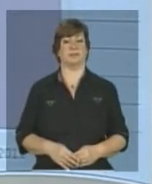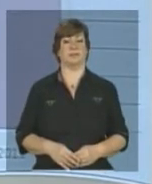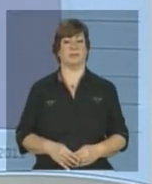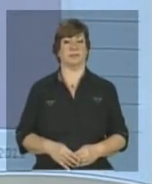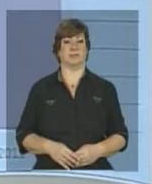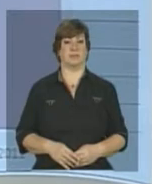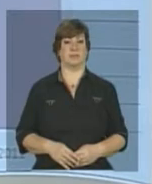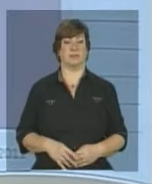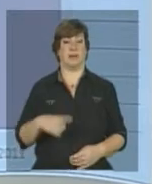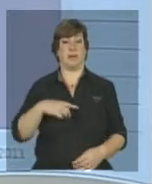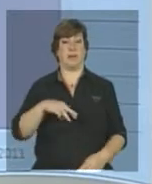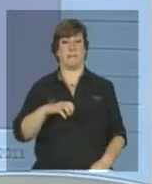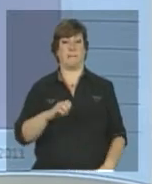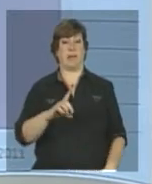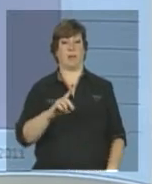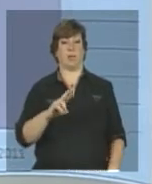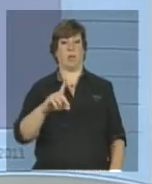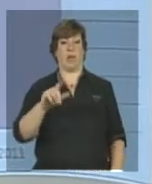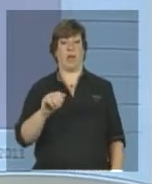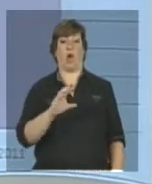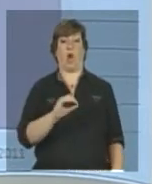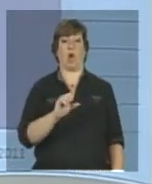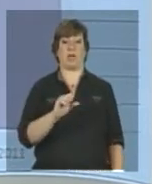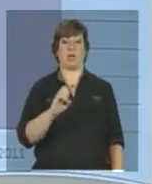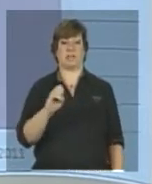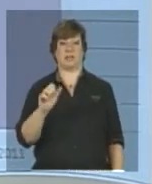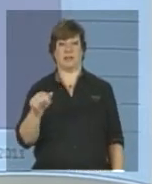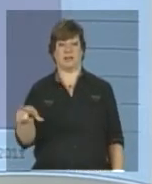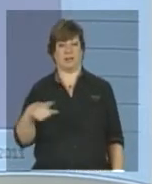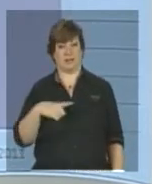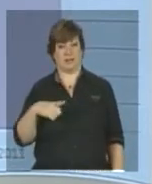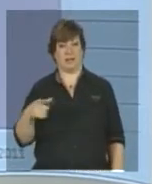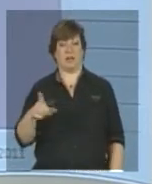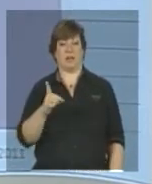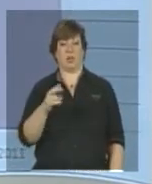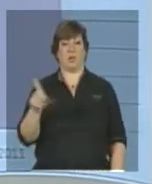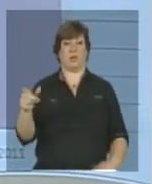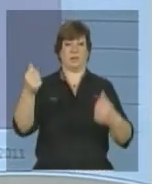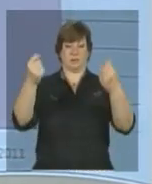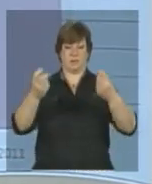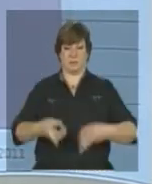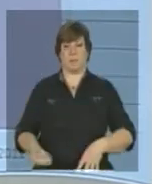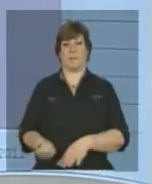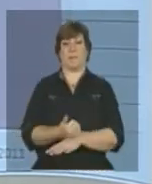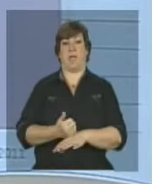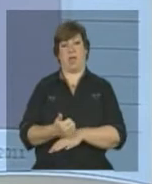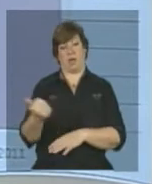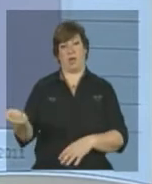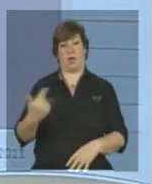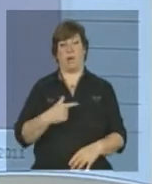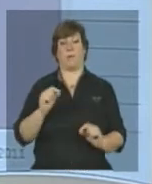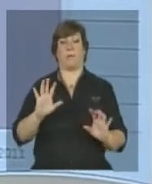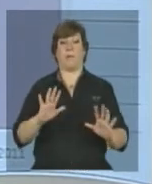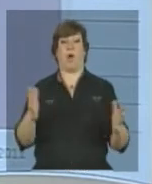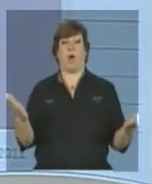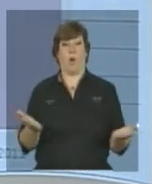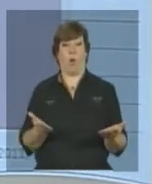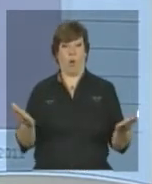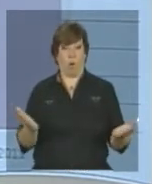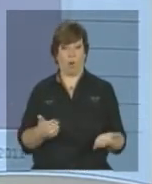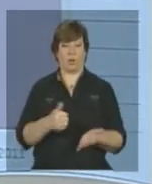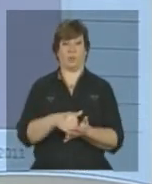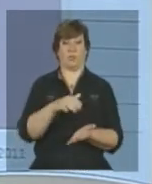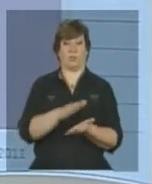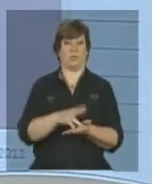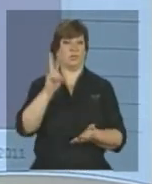Aqui é a medula óssea. Medula óssea, o doutor Bozas está aqui na mesa, acho que ele vai poder ilustrar muito melhor, mas hoje o registro brasileiro